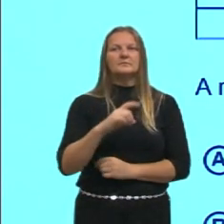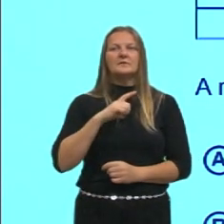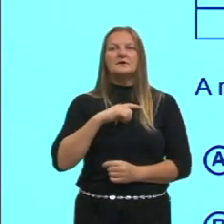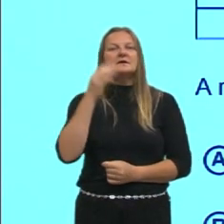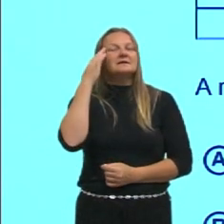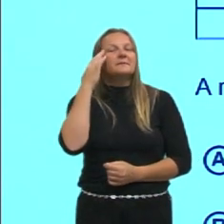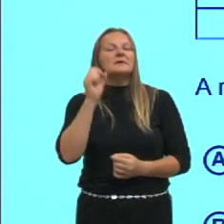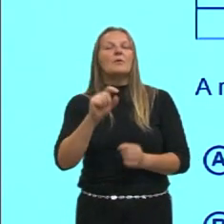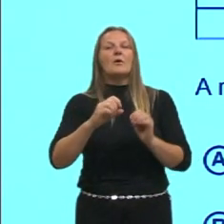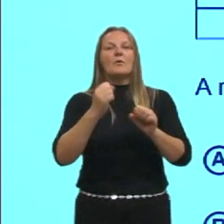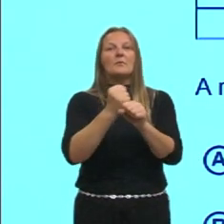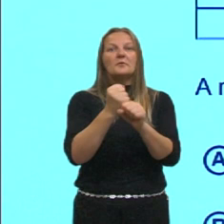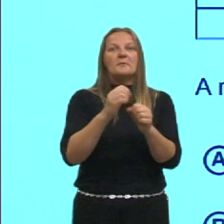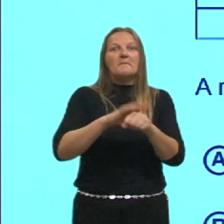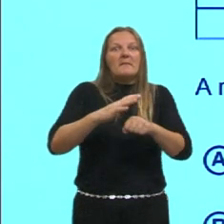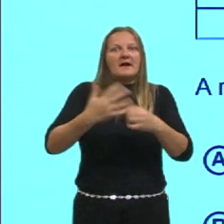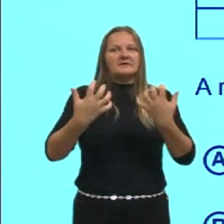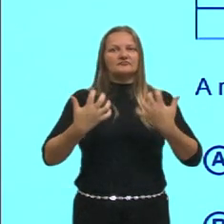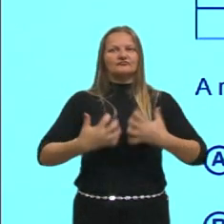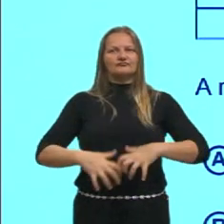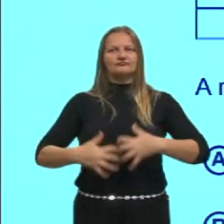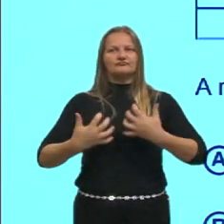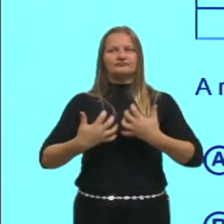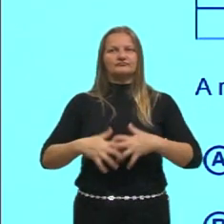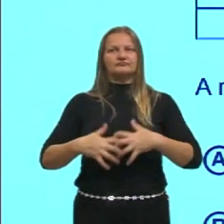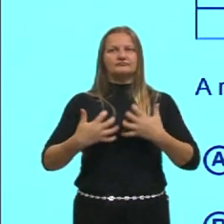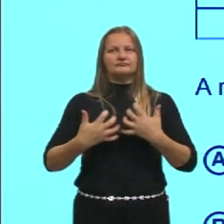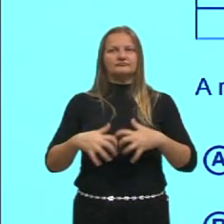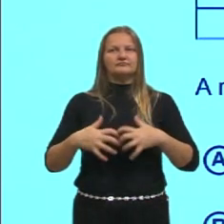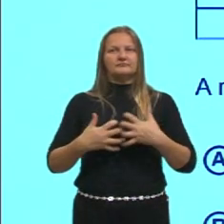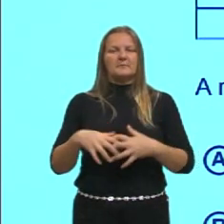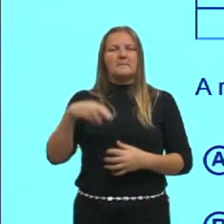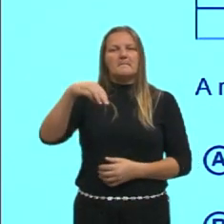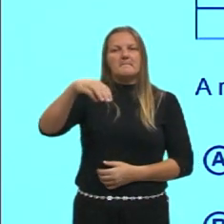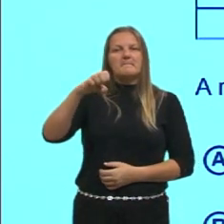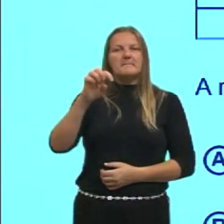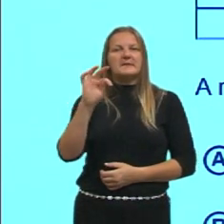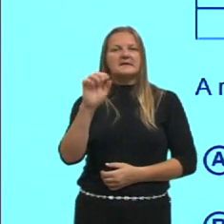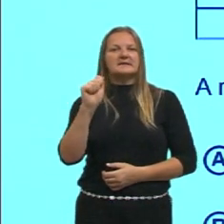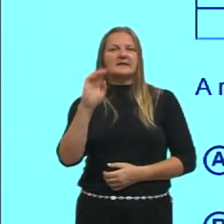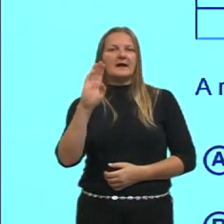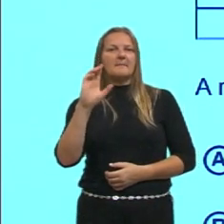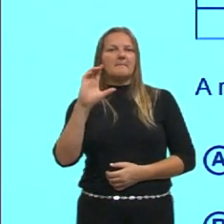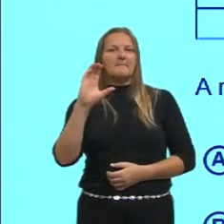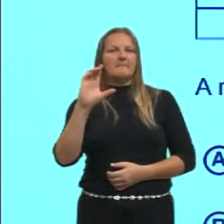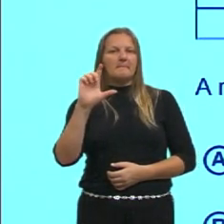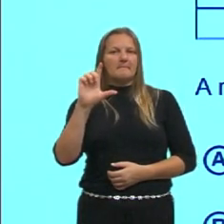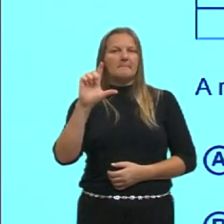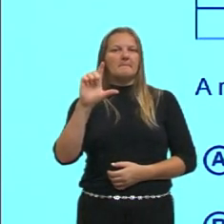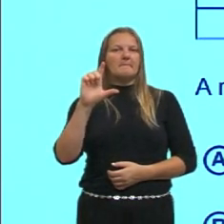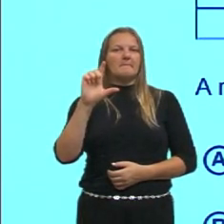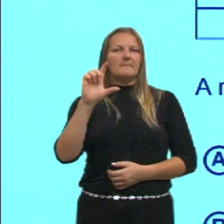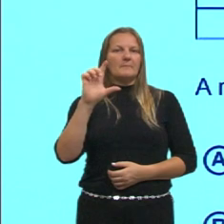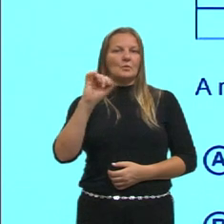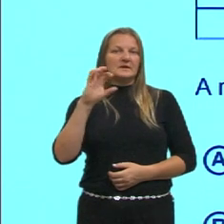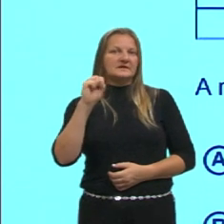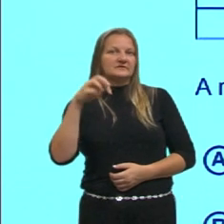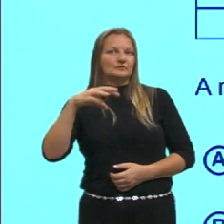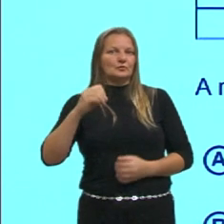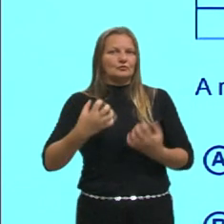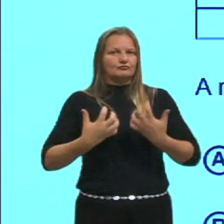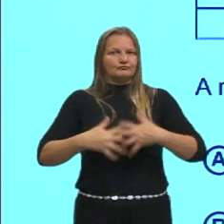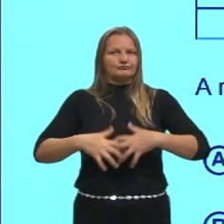o produto que foi mais metabolizado no final do teste né maior quantidade de produto metabolizado é aquele que tem o maior percentual